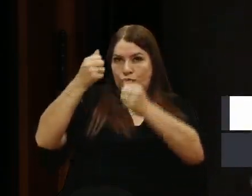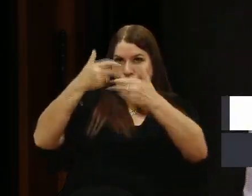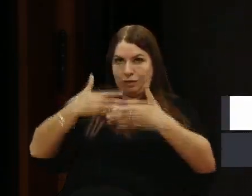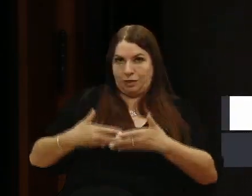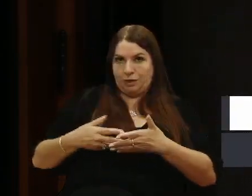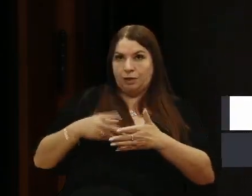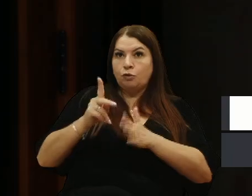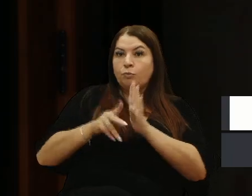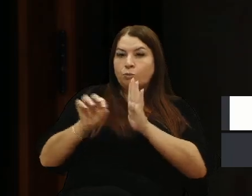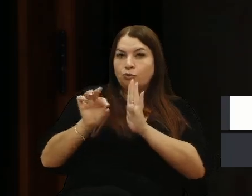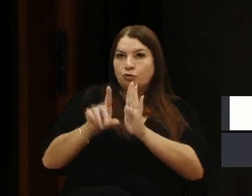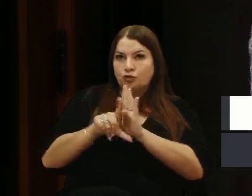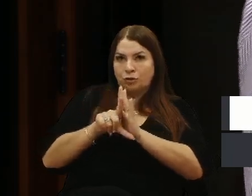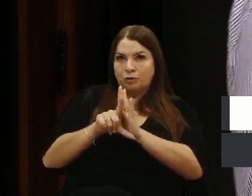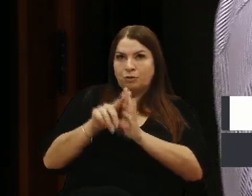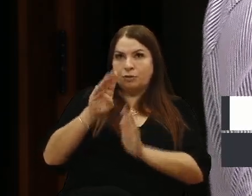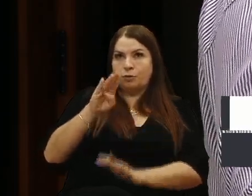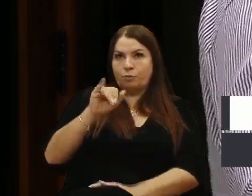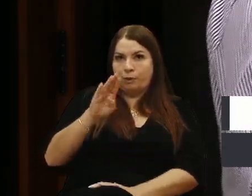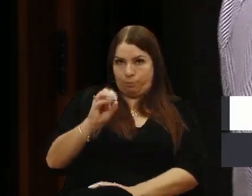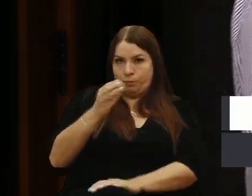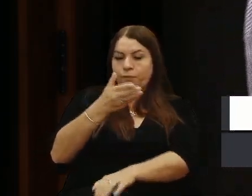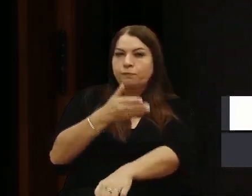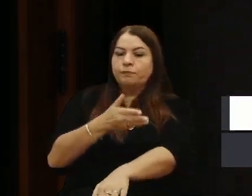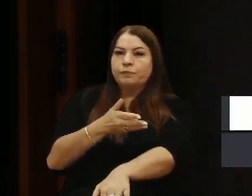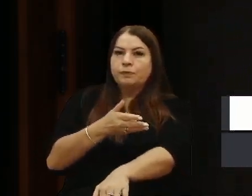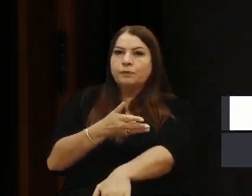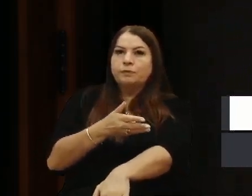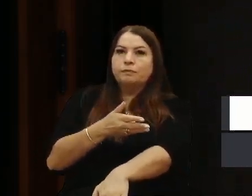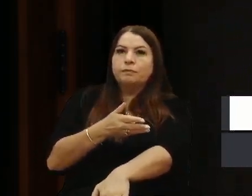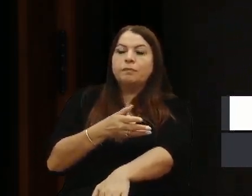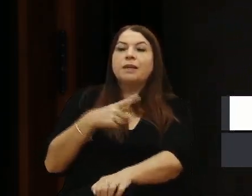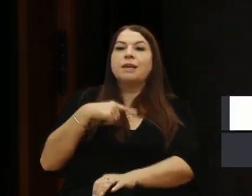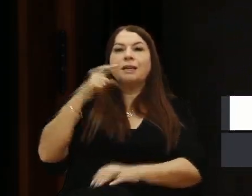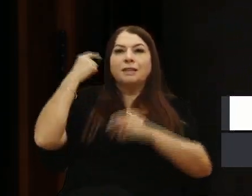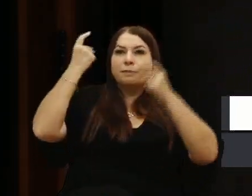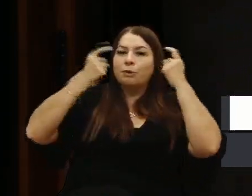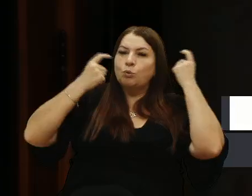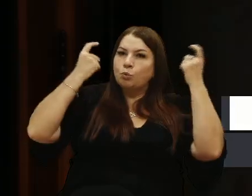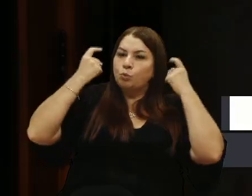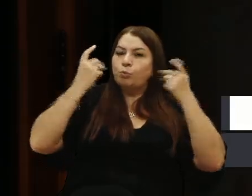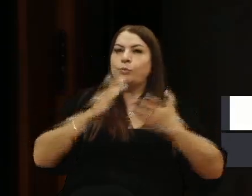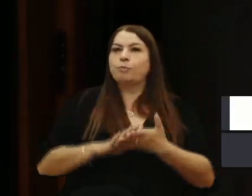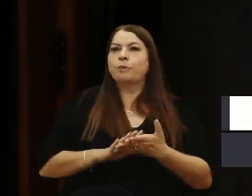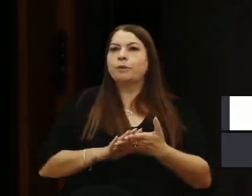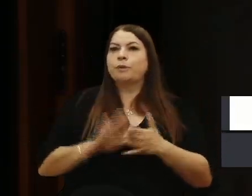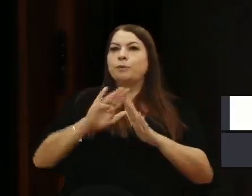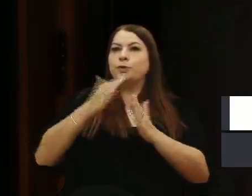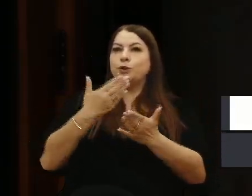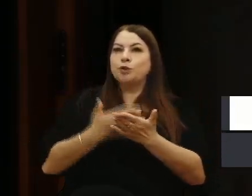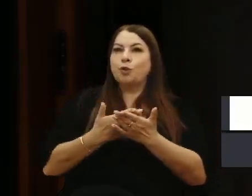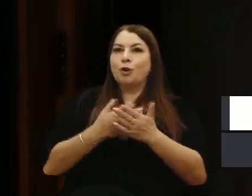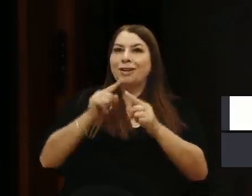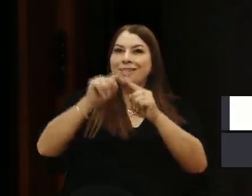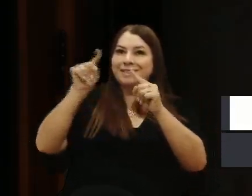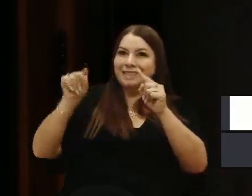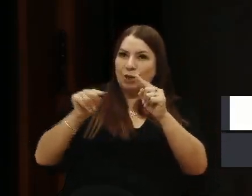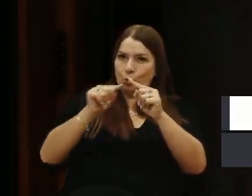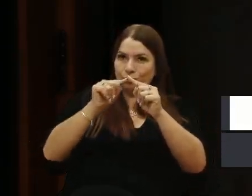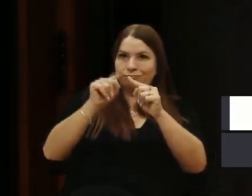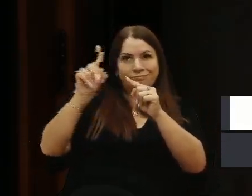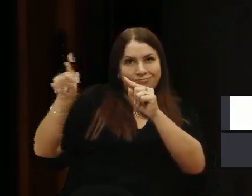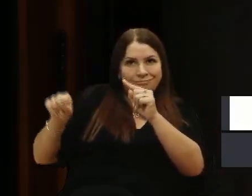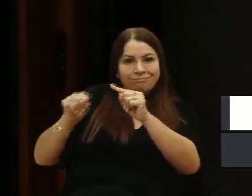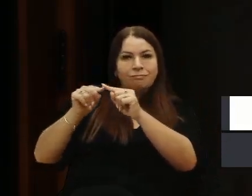do projeto do Bibo Nunes, ele se preocupa com as escolas cicladas. E